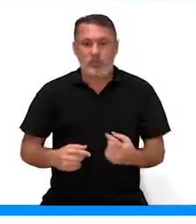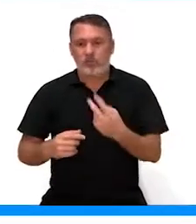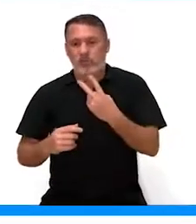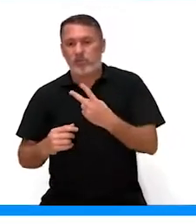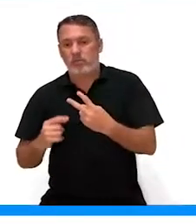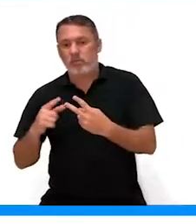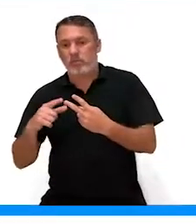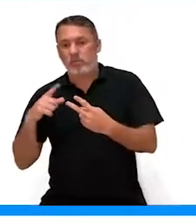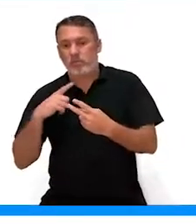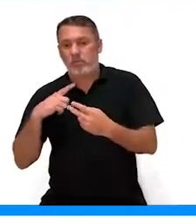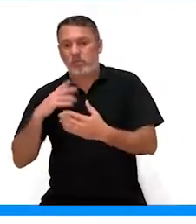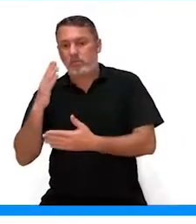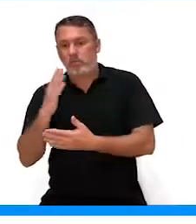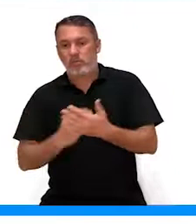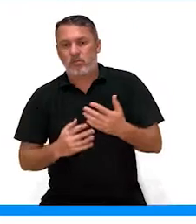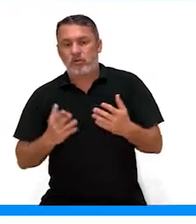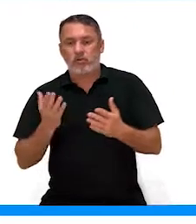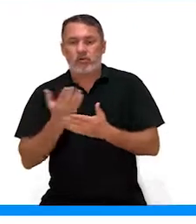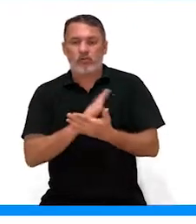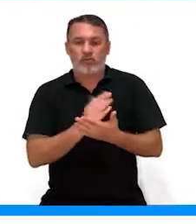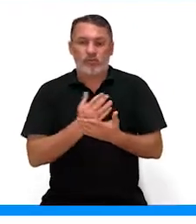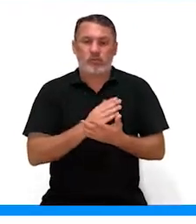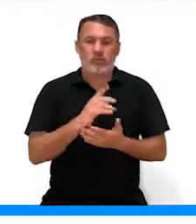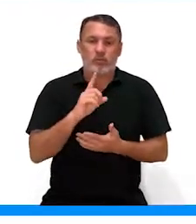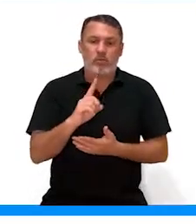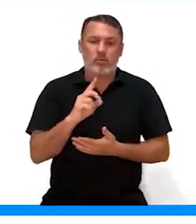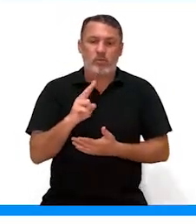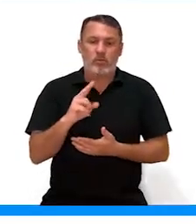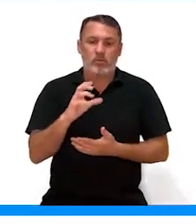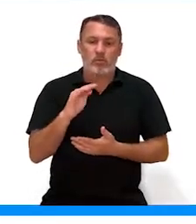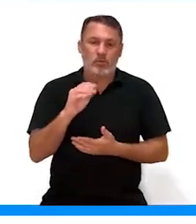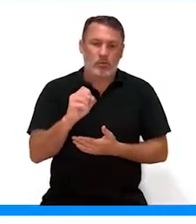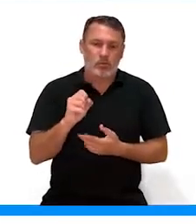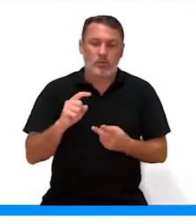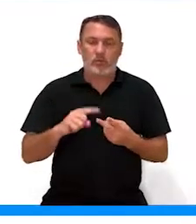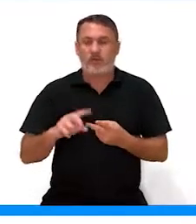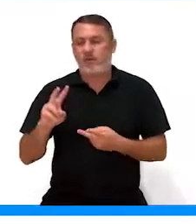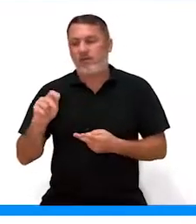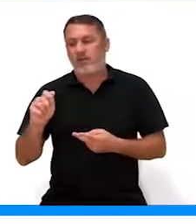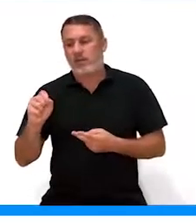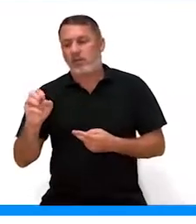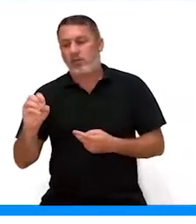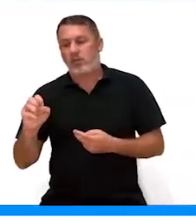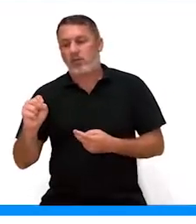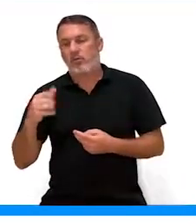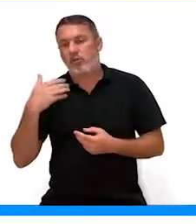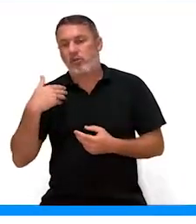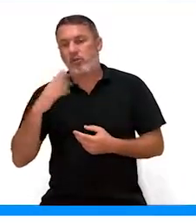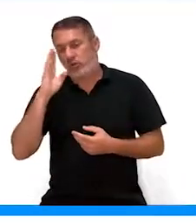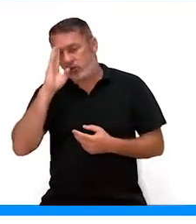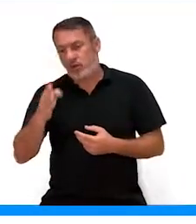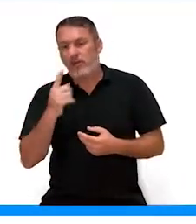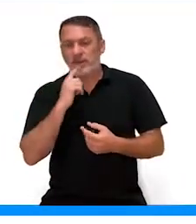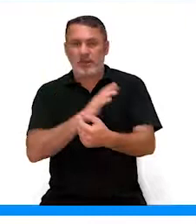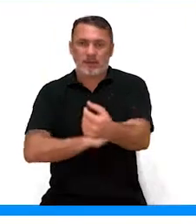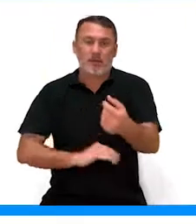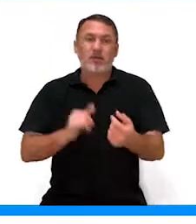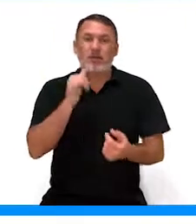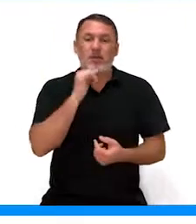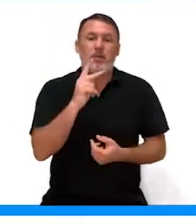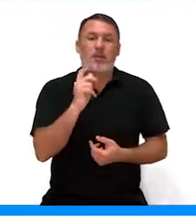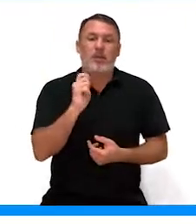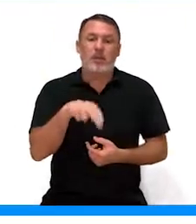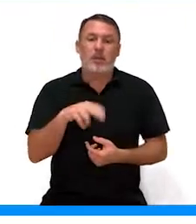uma porção delas vai ter ducto e a outra porção vai ser revestida de vasos que vai liberar diretamente na corrente